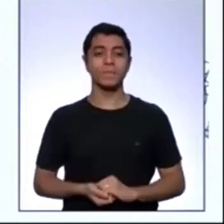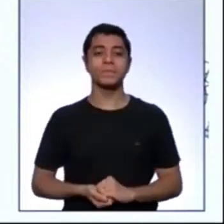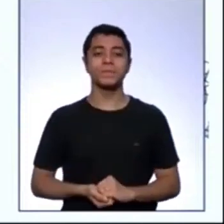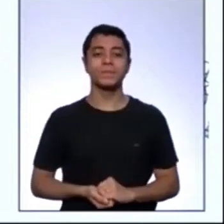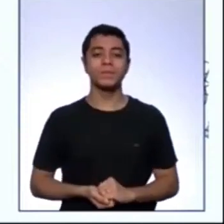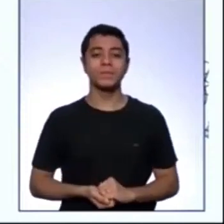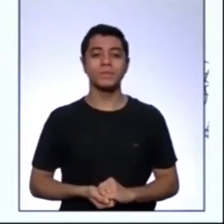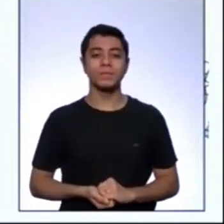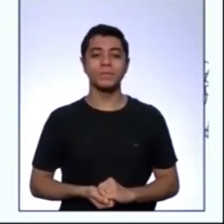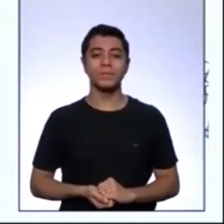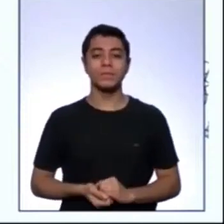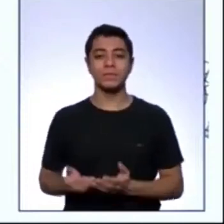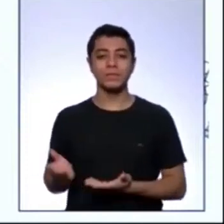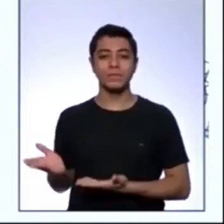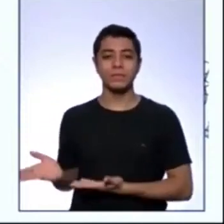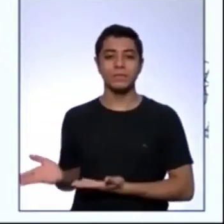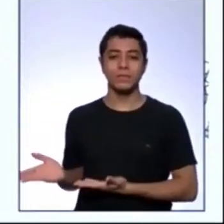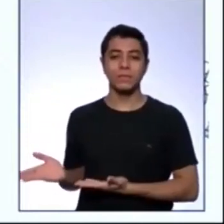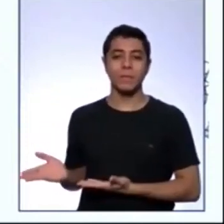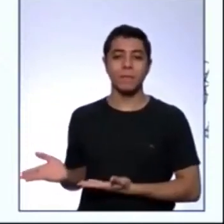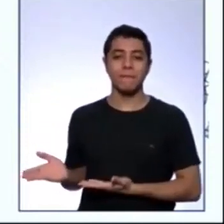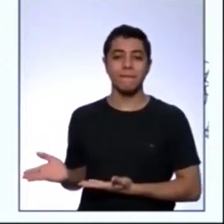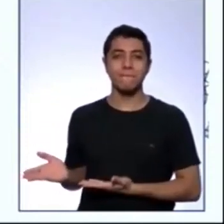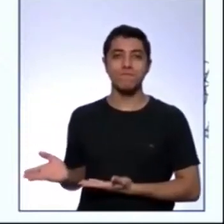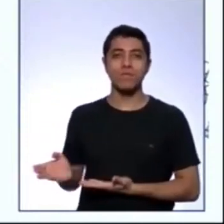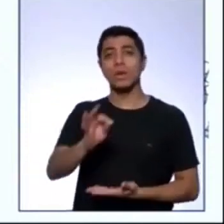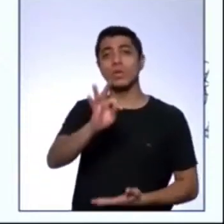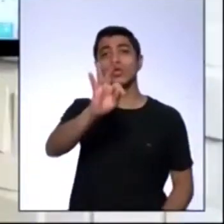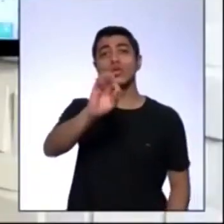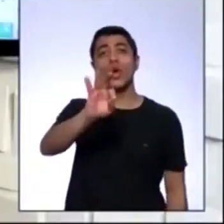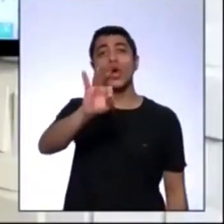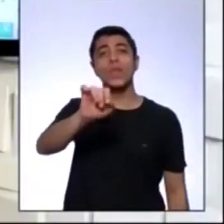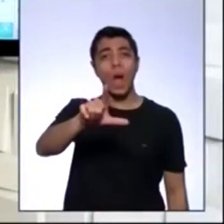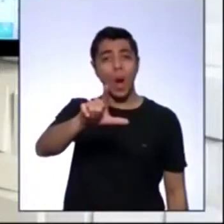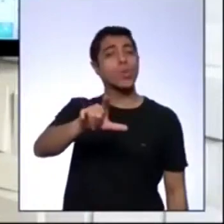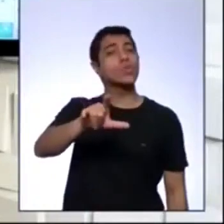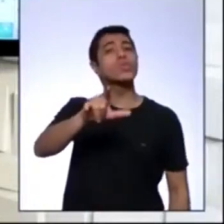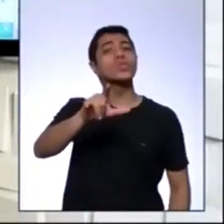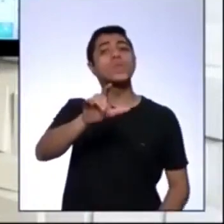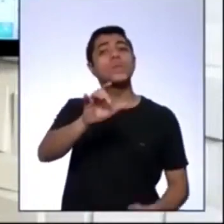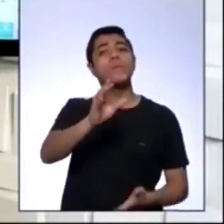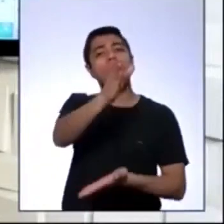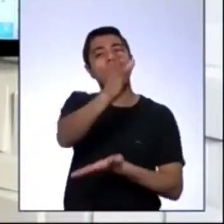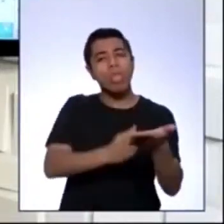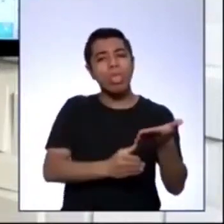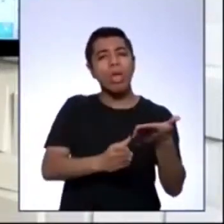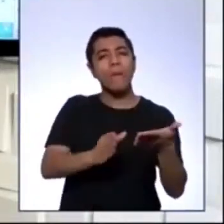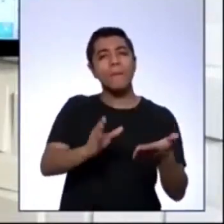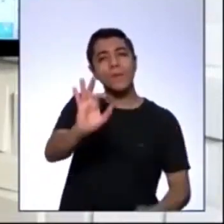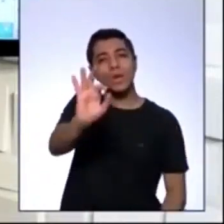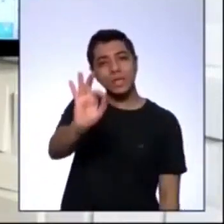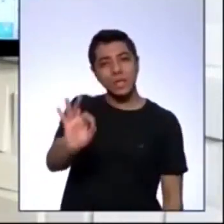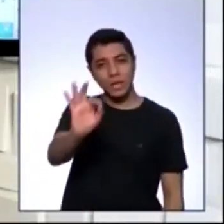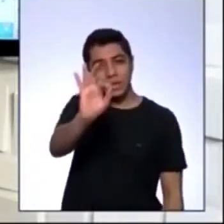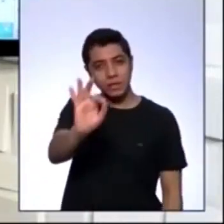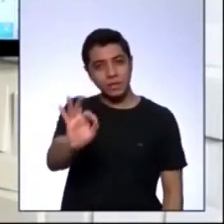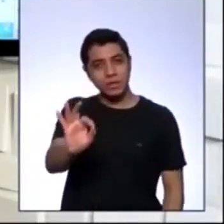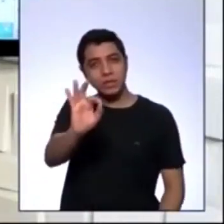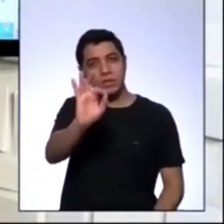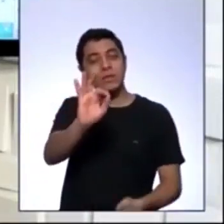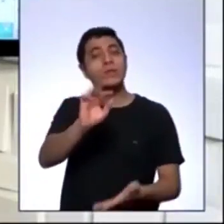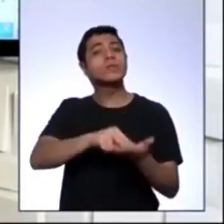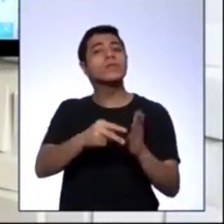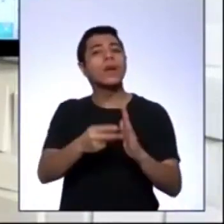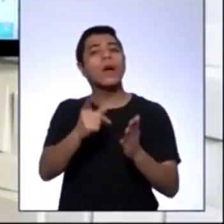de um total te dar parcial vamos juntos vamos juntos uma porcentagem do